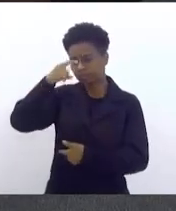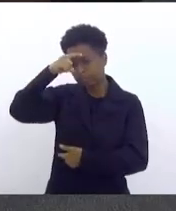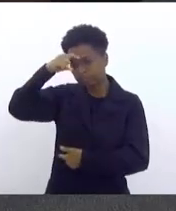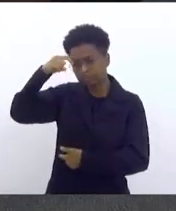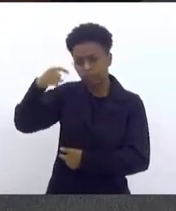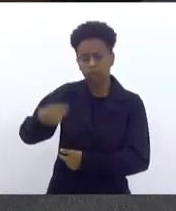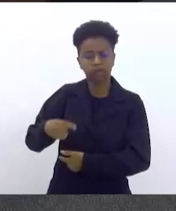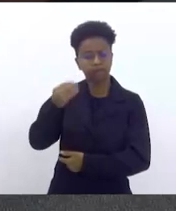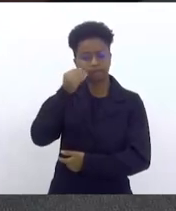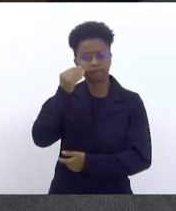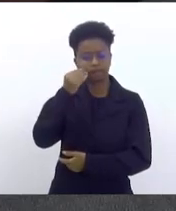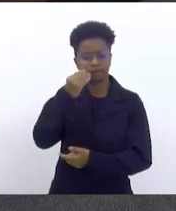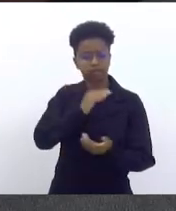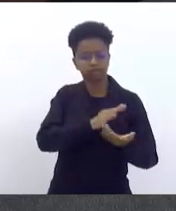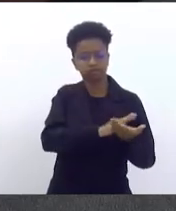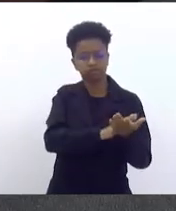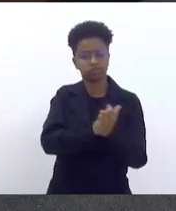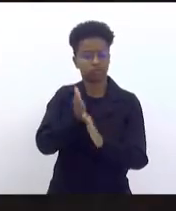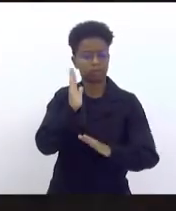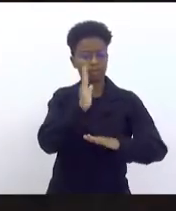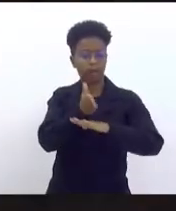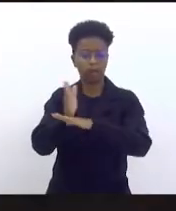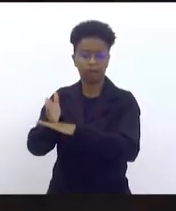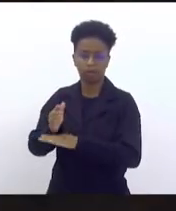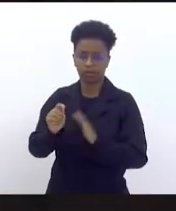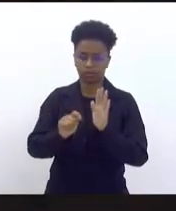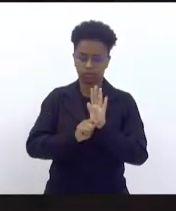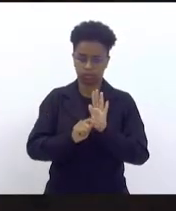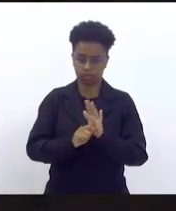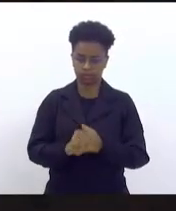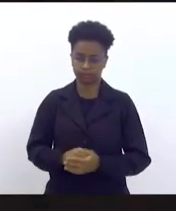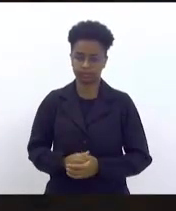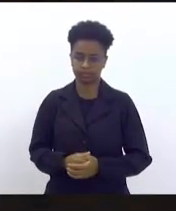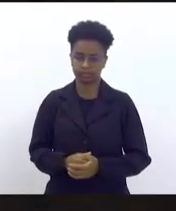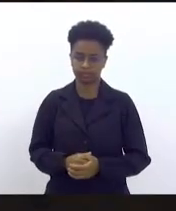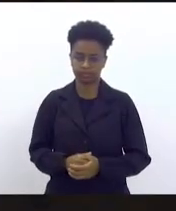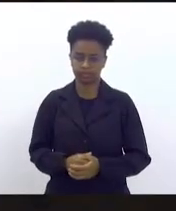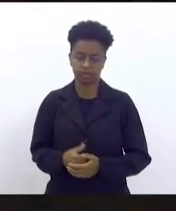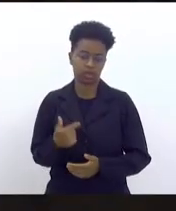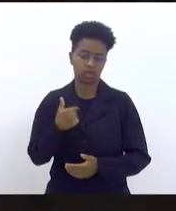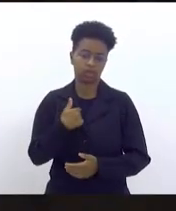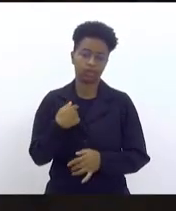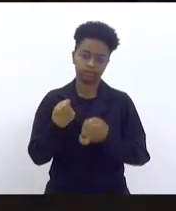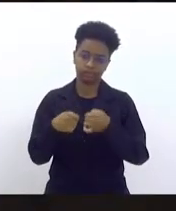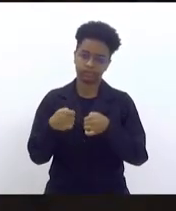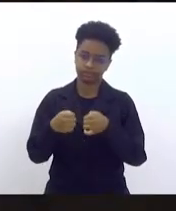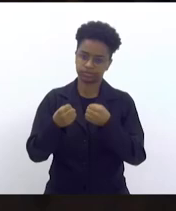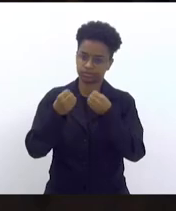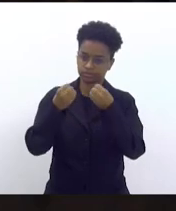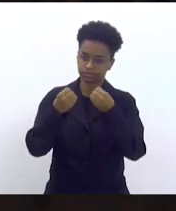combate a essa mazela que é a droga eu não posso deixar de destacar Presidente